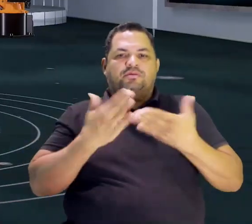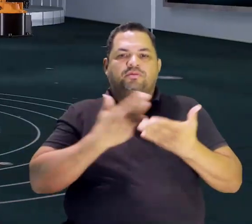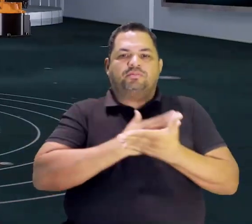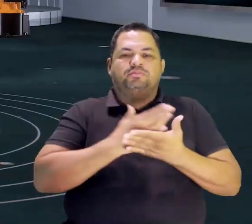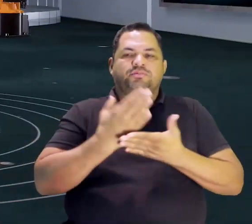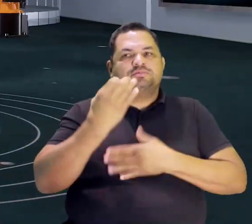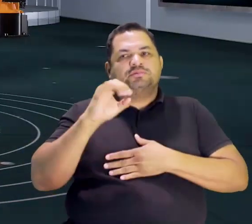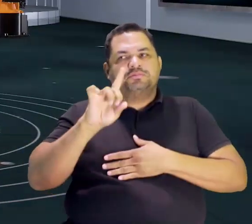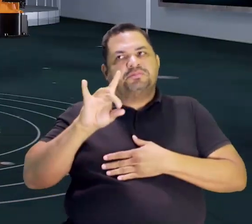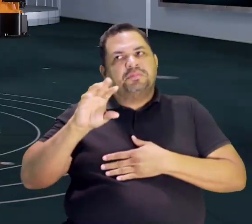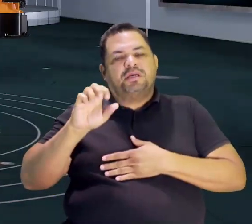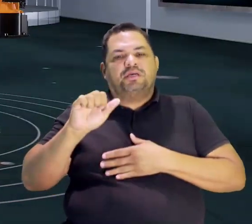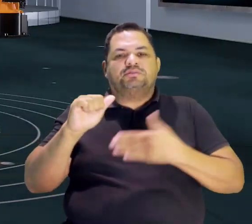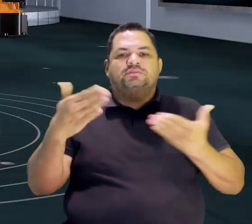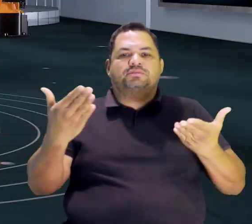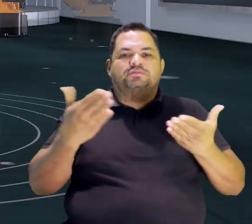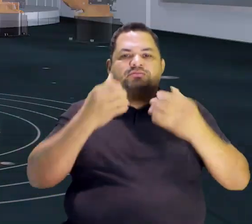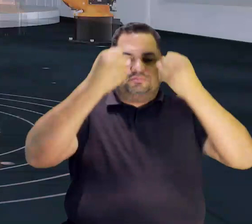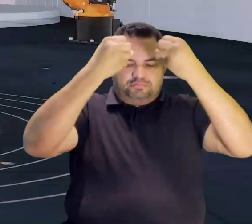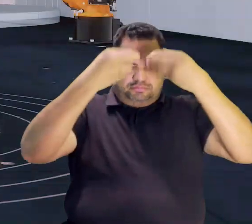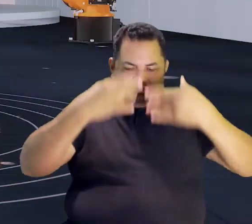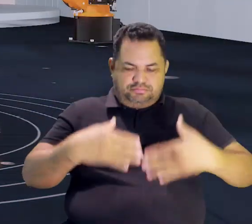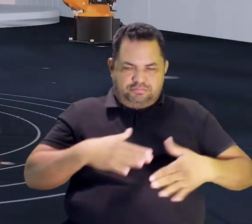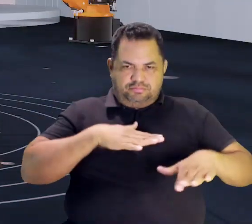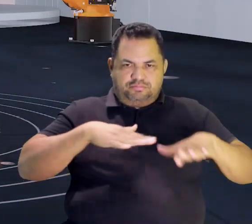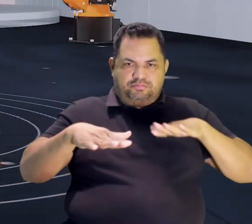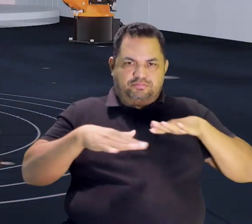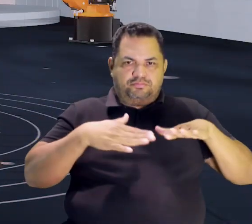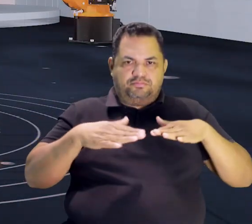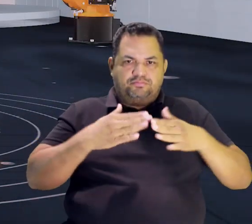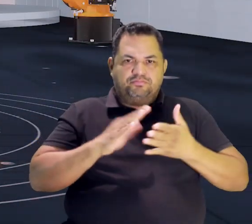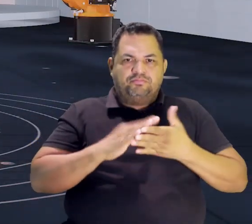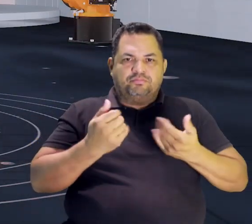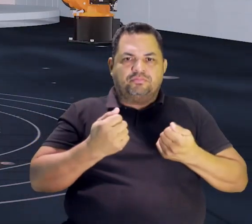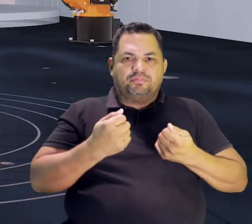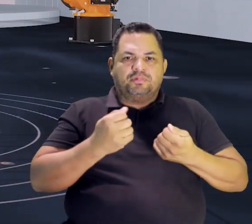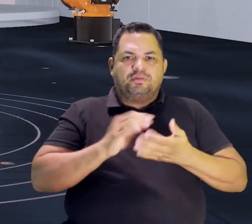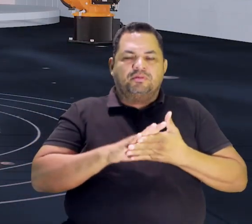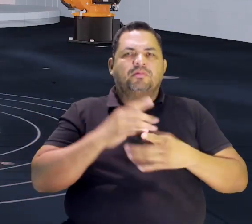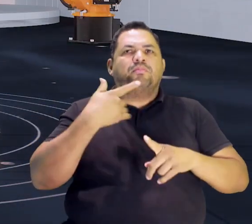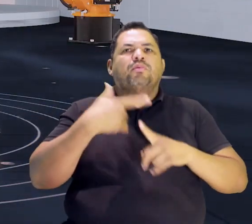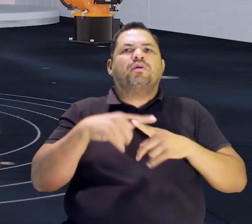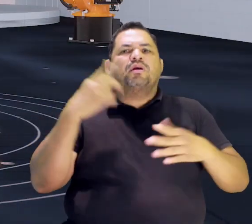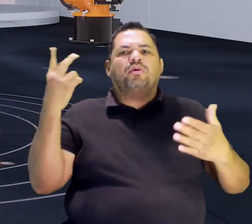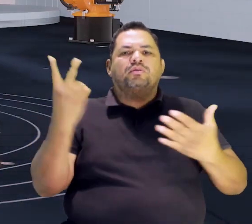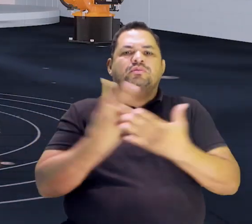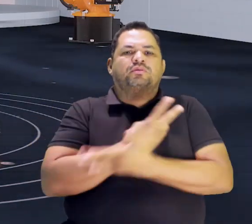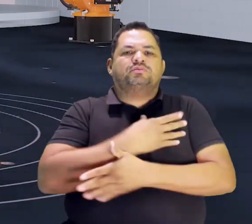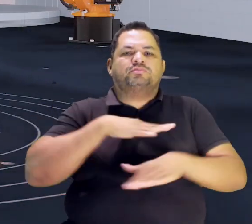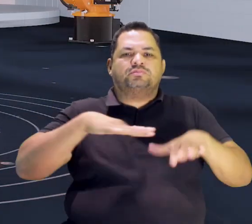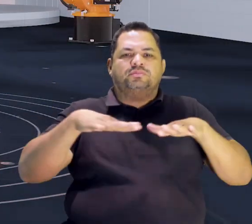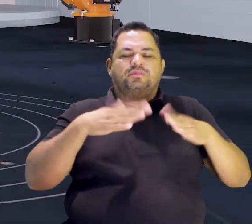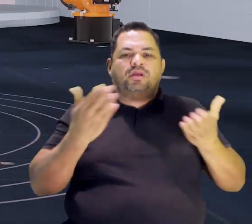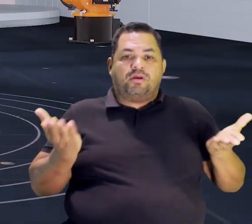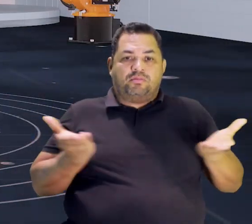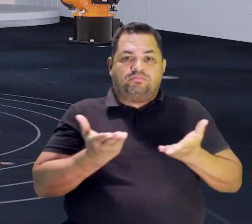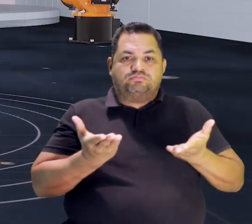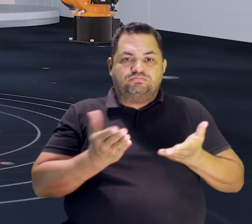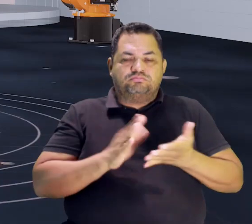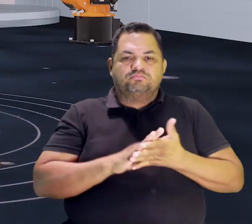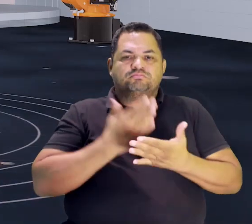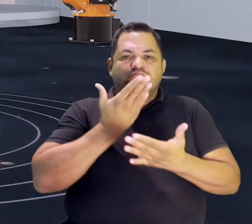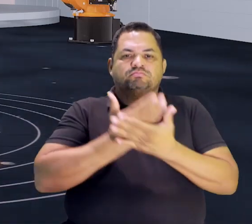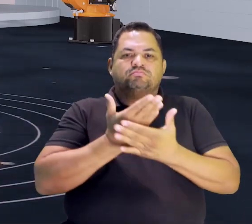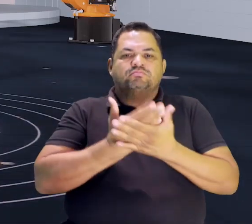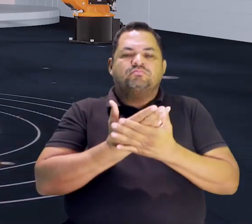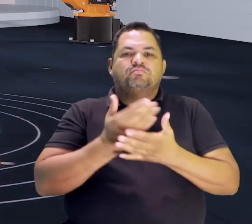cinemática, explicamos que o movimento não precisava de estudar a causa por enquanto, mas agora não. Agora nós estamos estudando justamente o